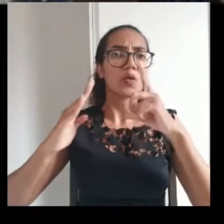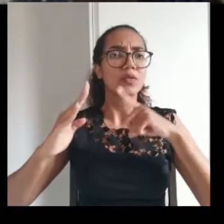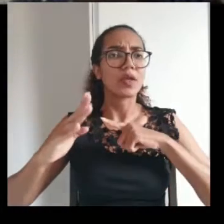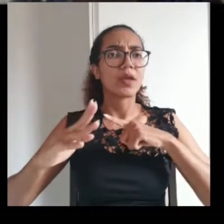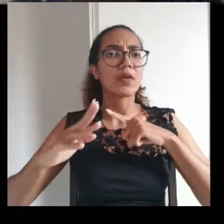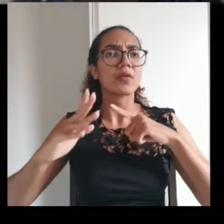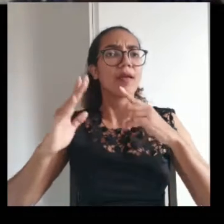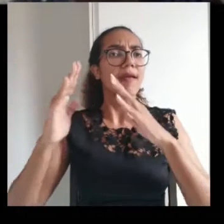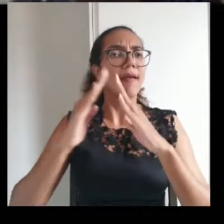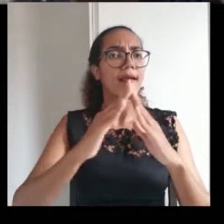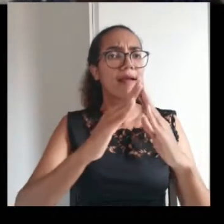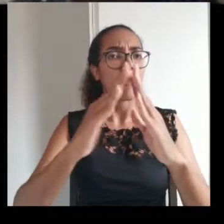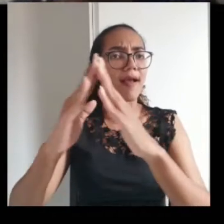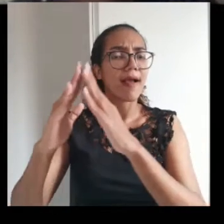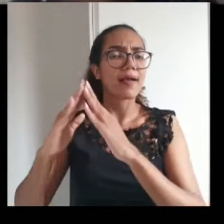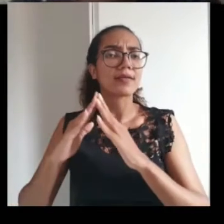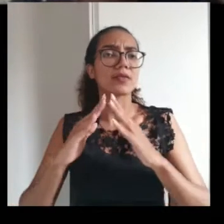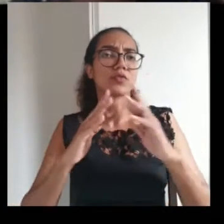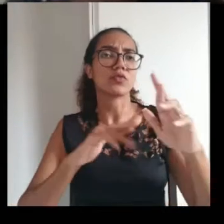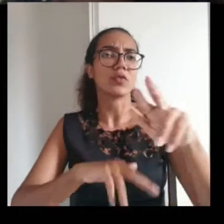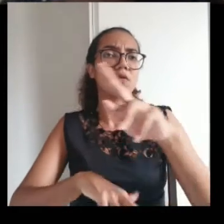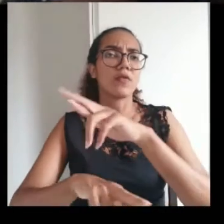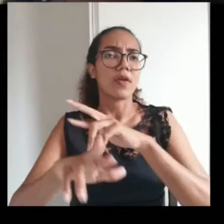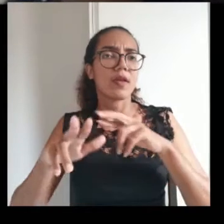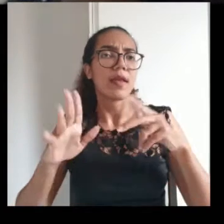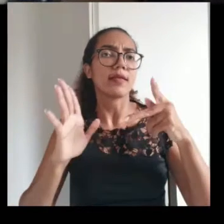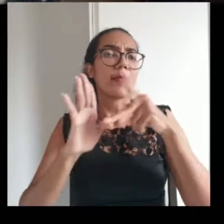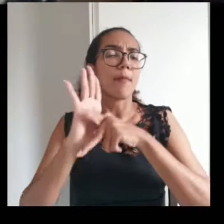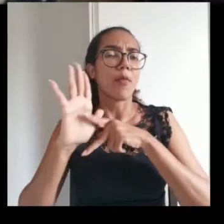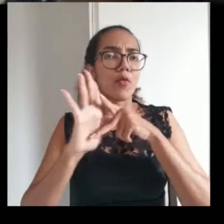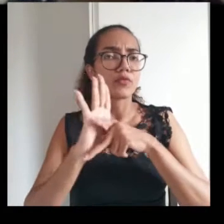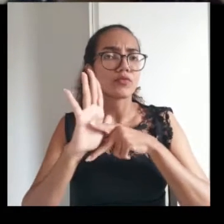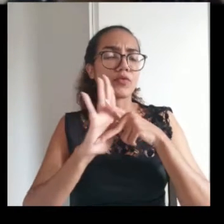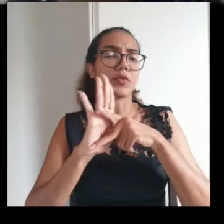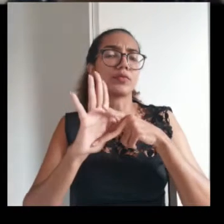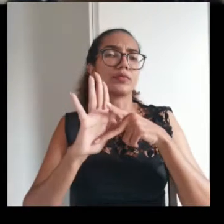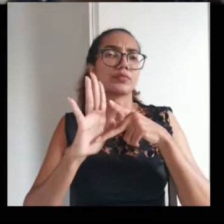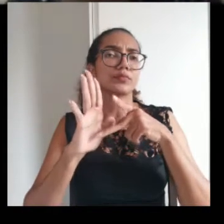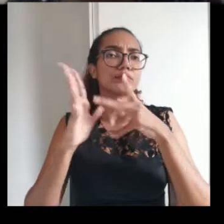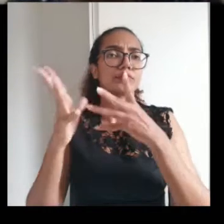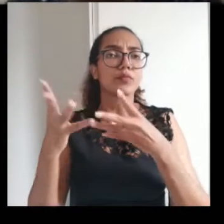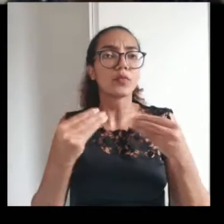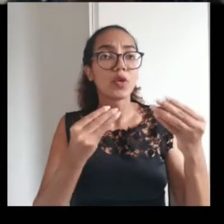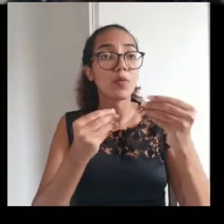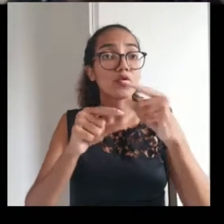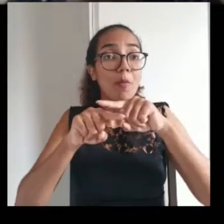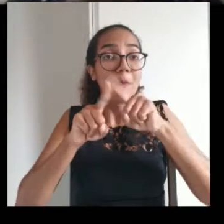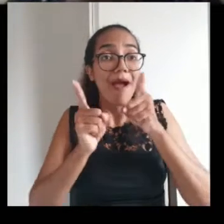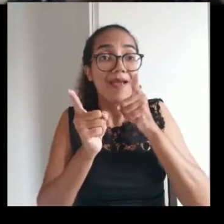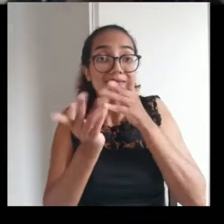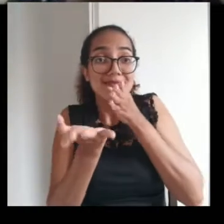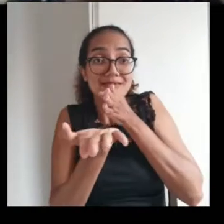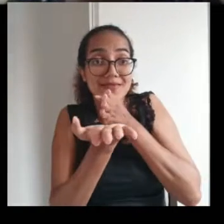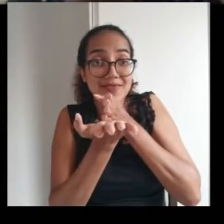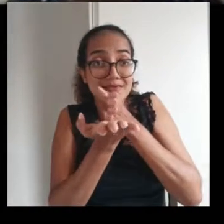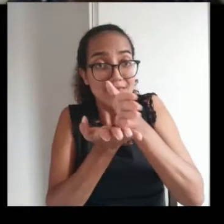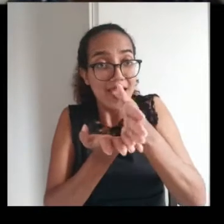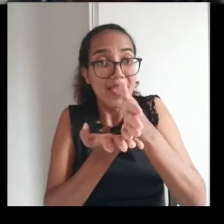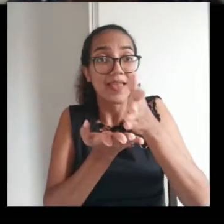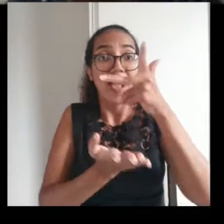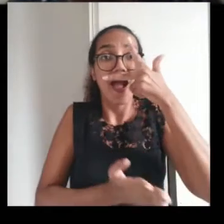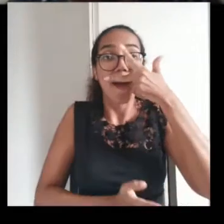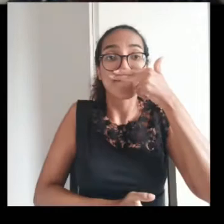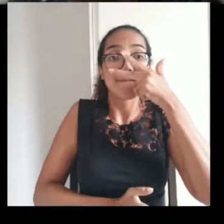diferentes casas, diferentes projetos, né, que seguem o mesmo estilo. Apesar deles